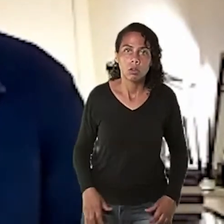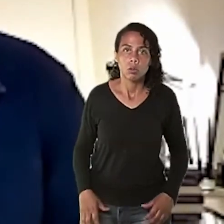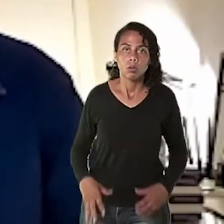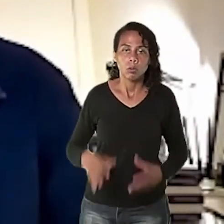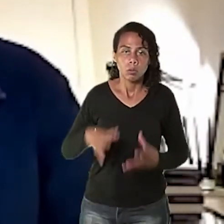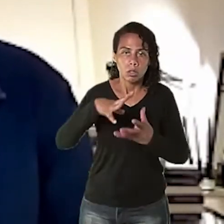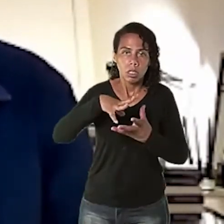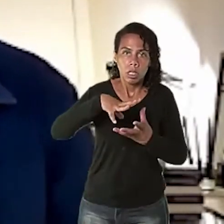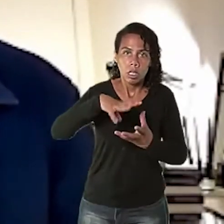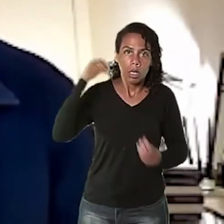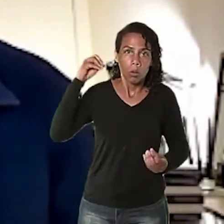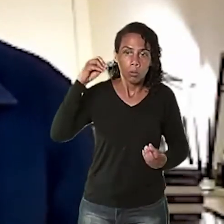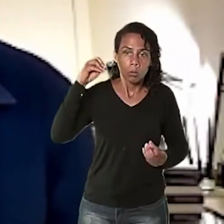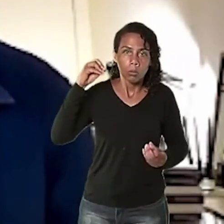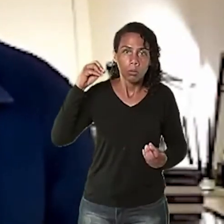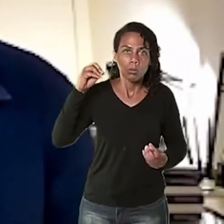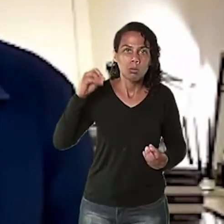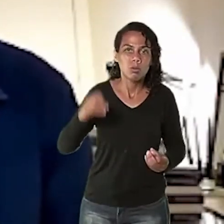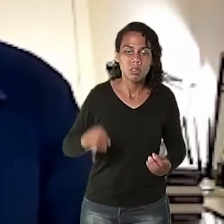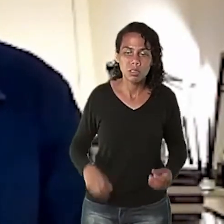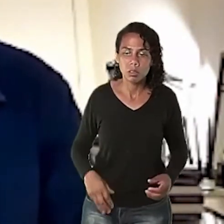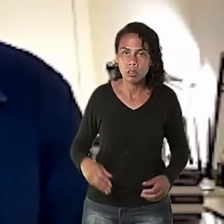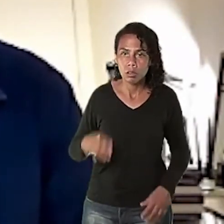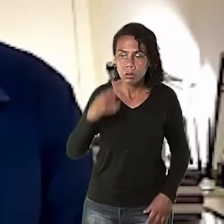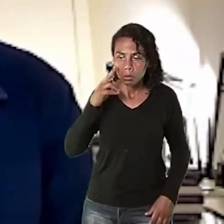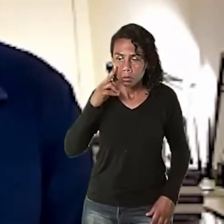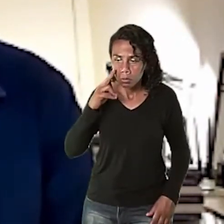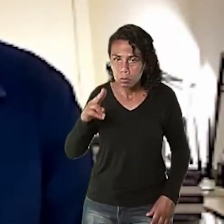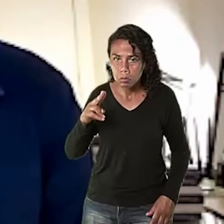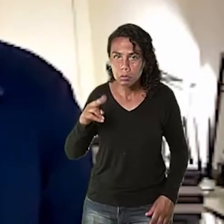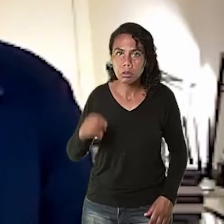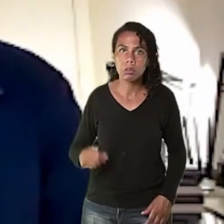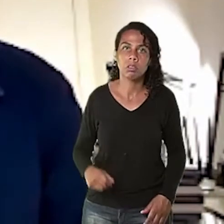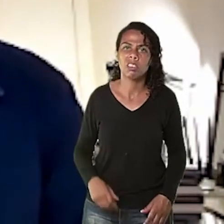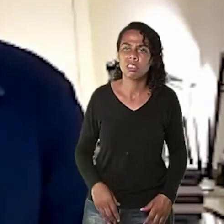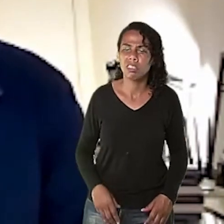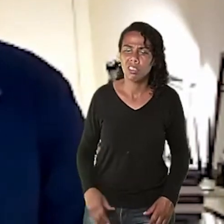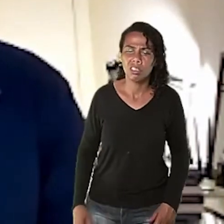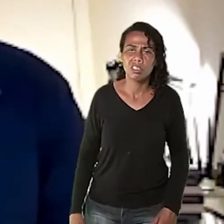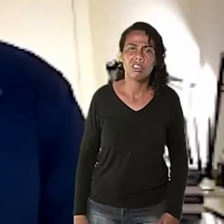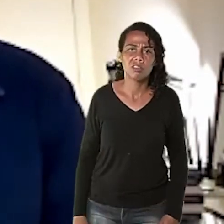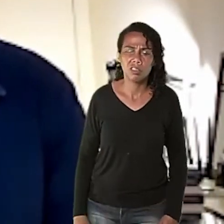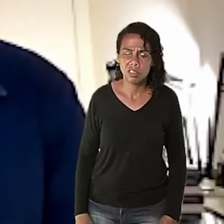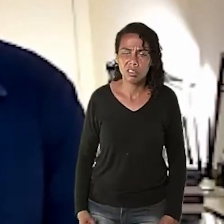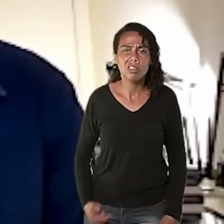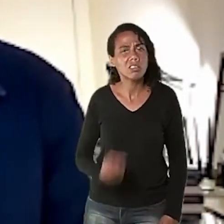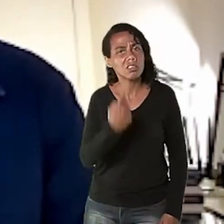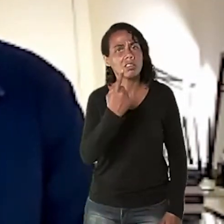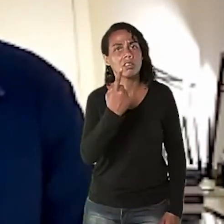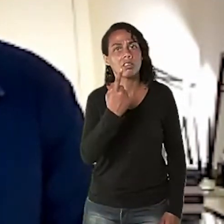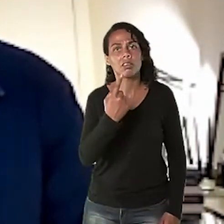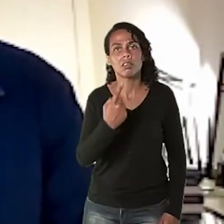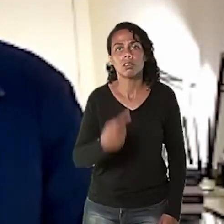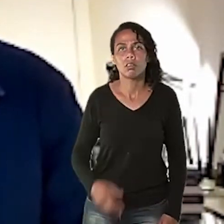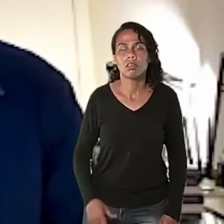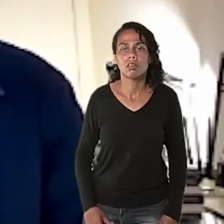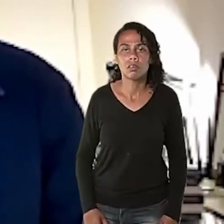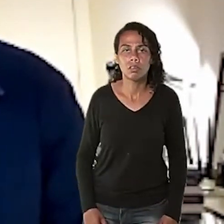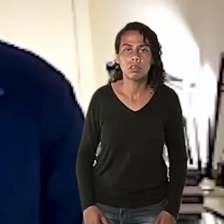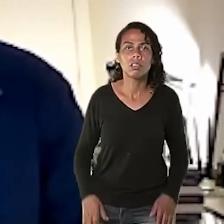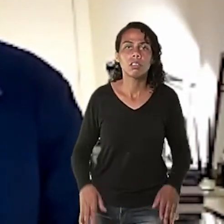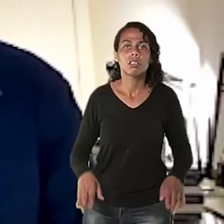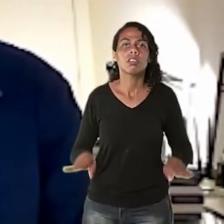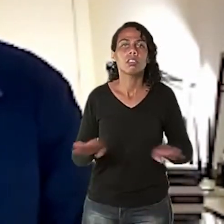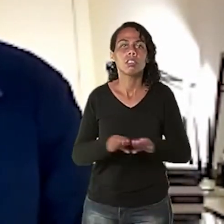vazias, então não era um vizinho fazendo uma obra de noite, e ninguém conseguiu explicar por que tinha esse barulho. E a